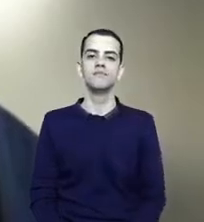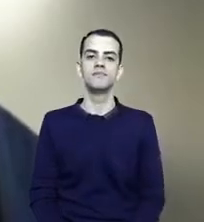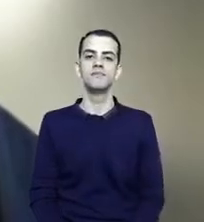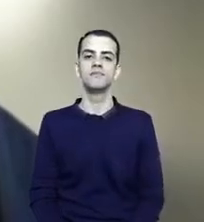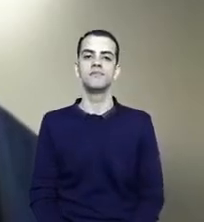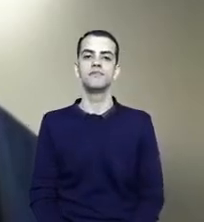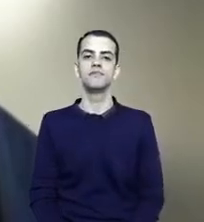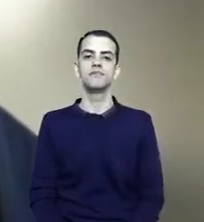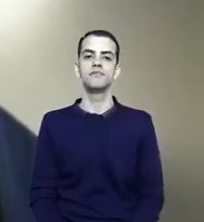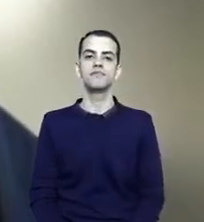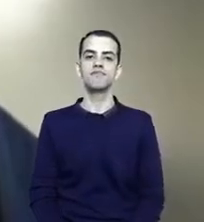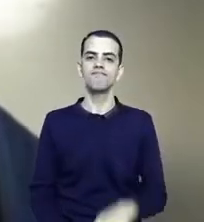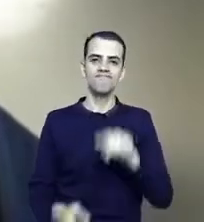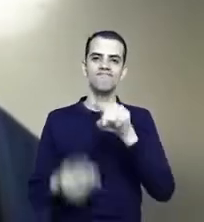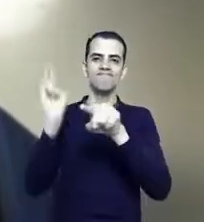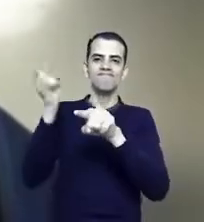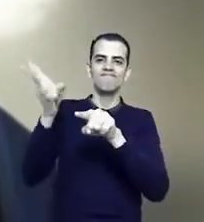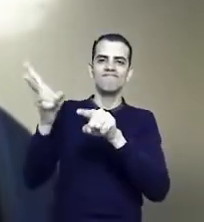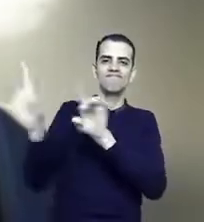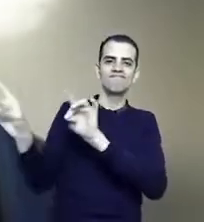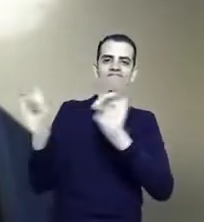Acho que está sendo compartilhado ainda.